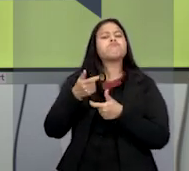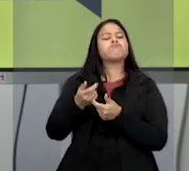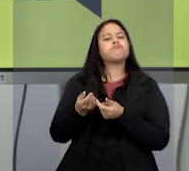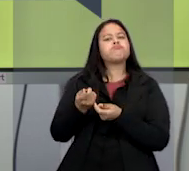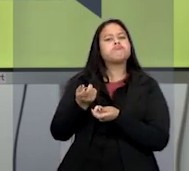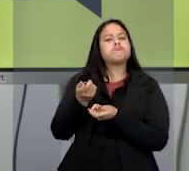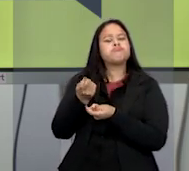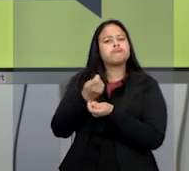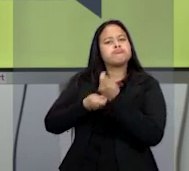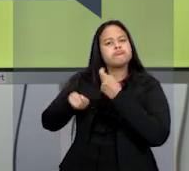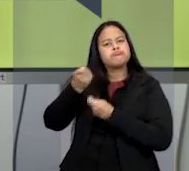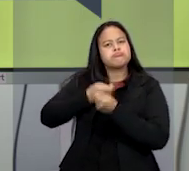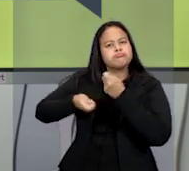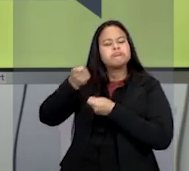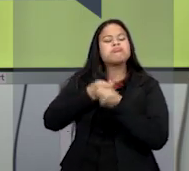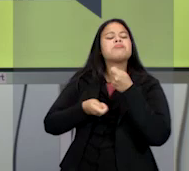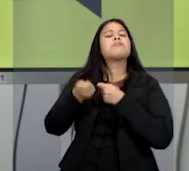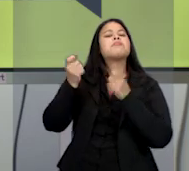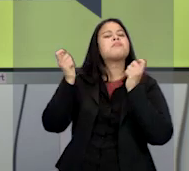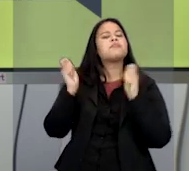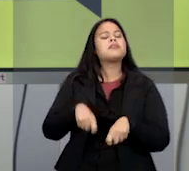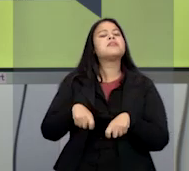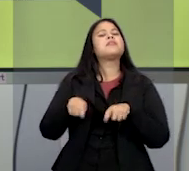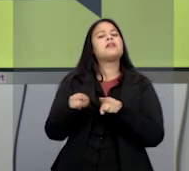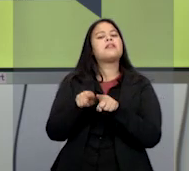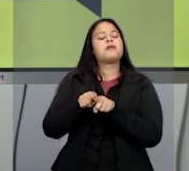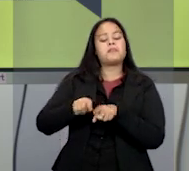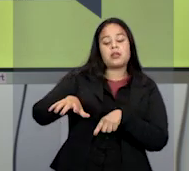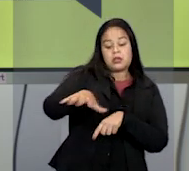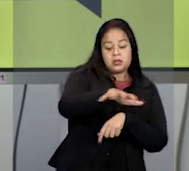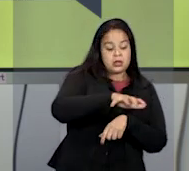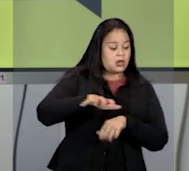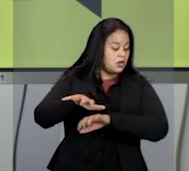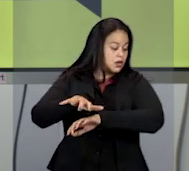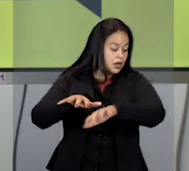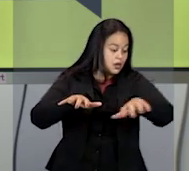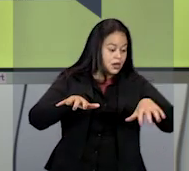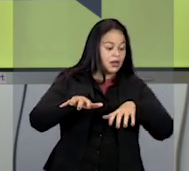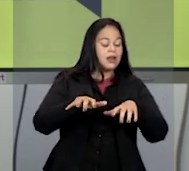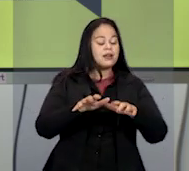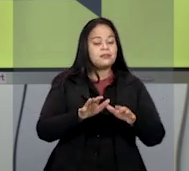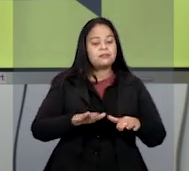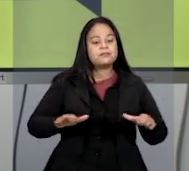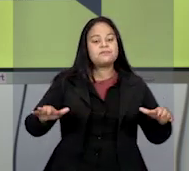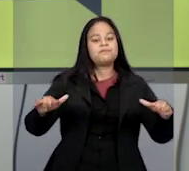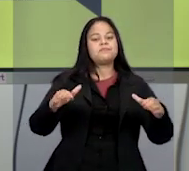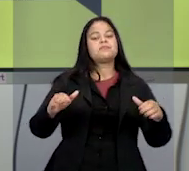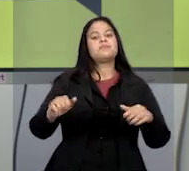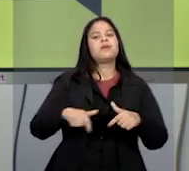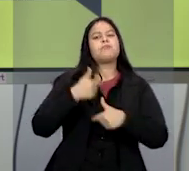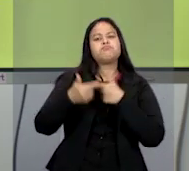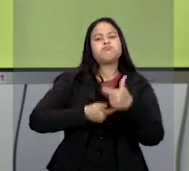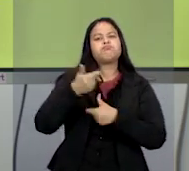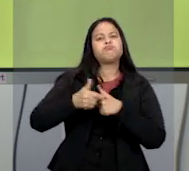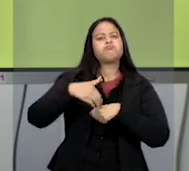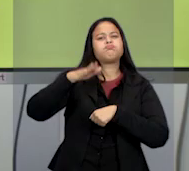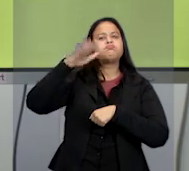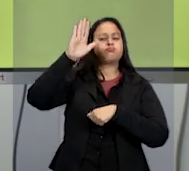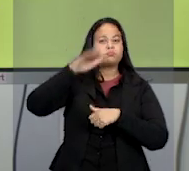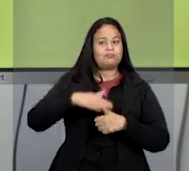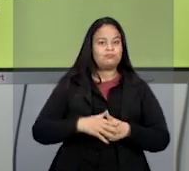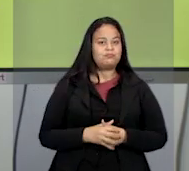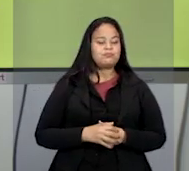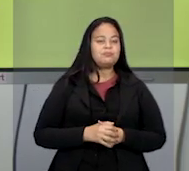lucro e necessita mais dessas áreas, dessas grandes áreas de ocupação aí para produzir cada vez mais.